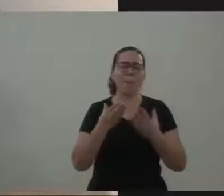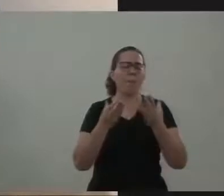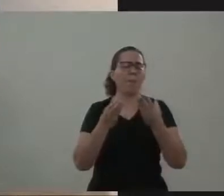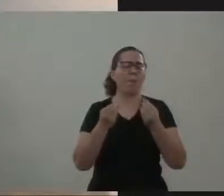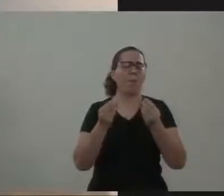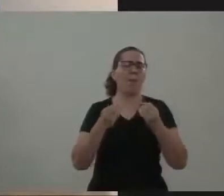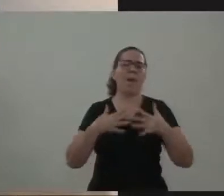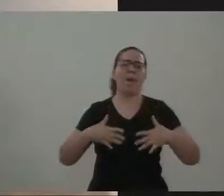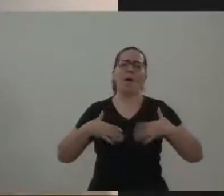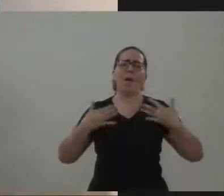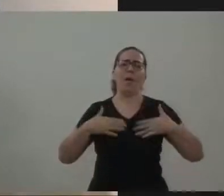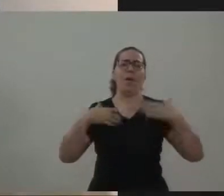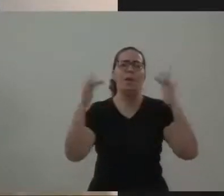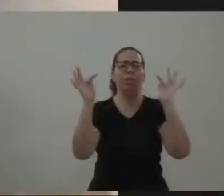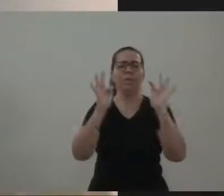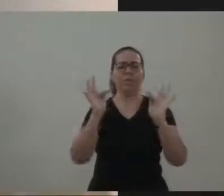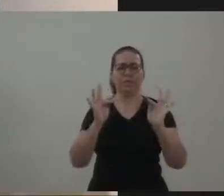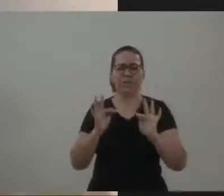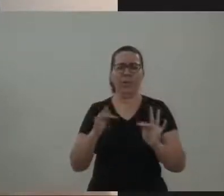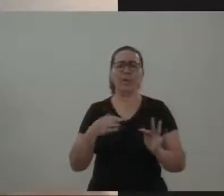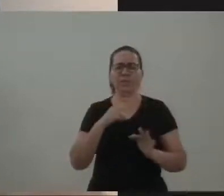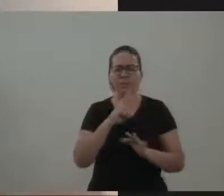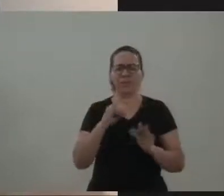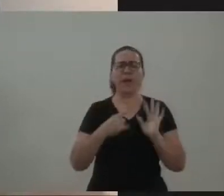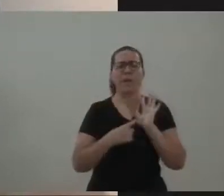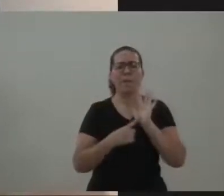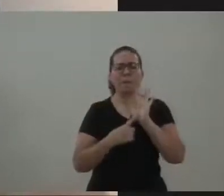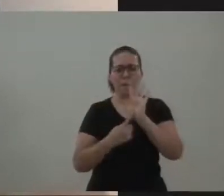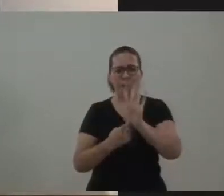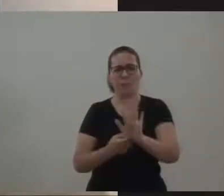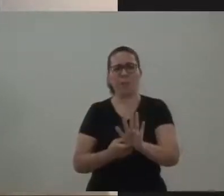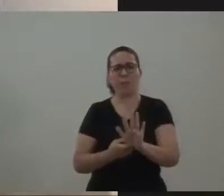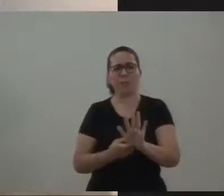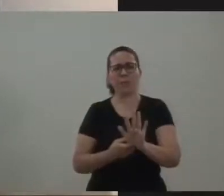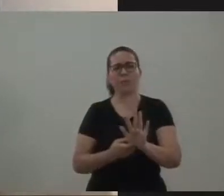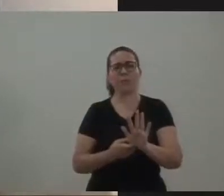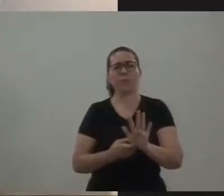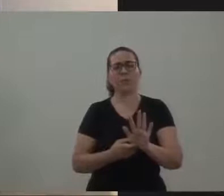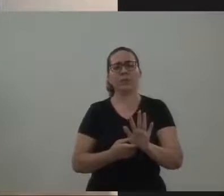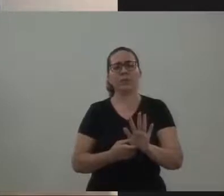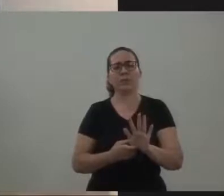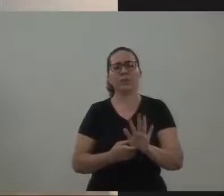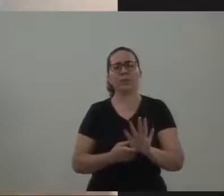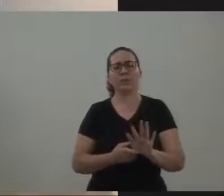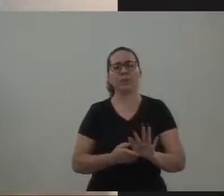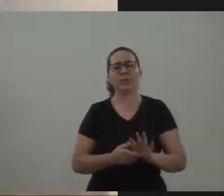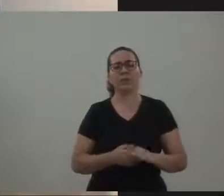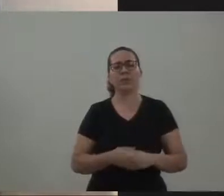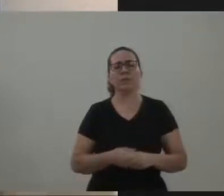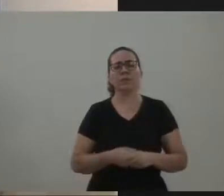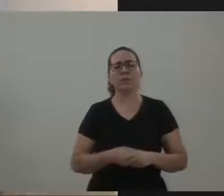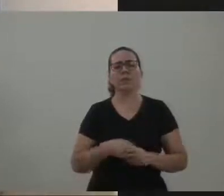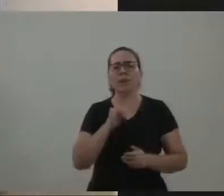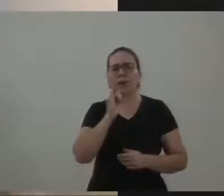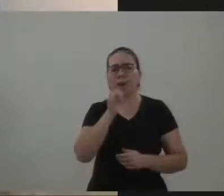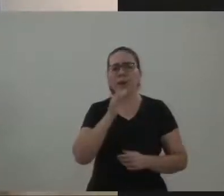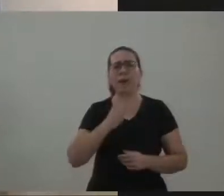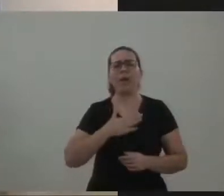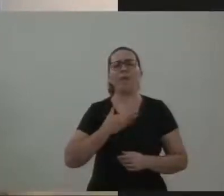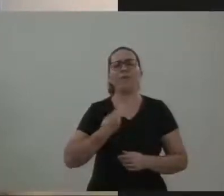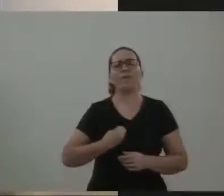feliz, né, de mostrar para vocês, de falar sobre a minha